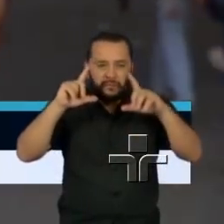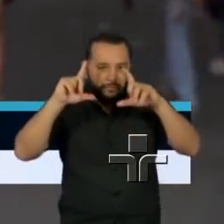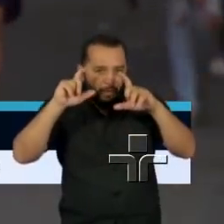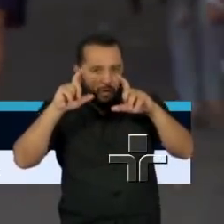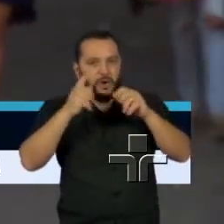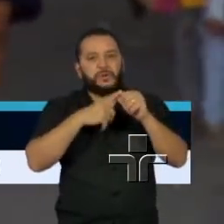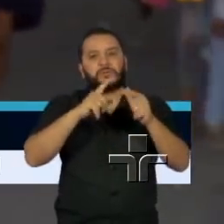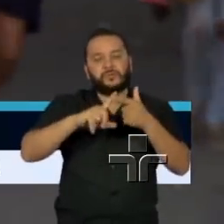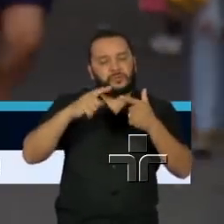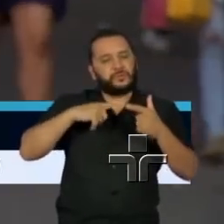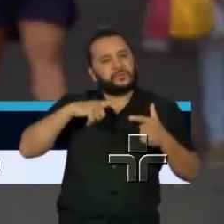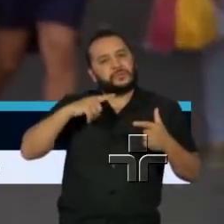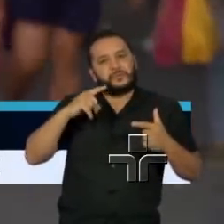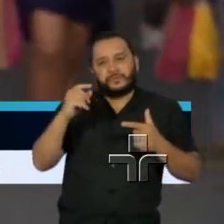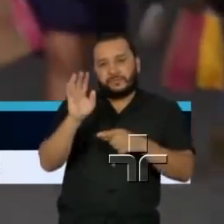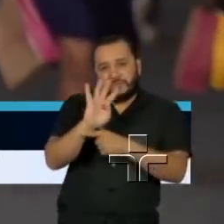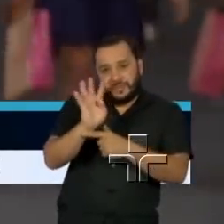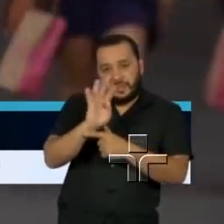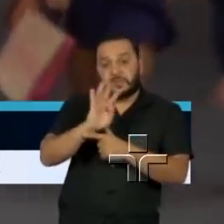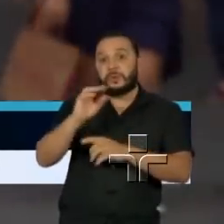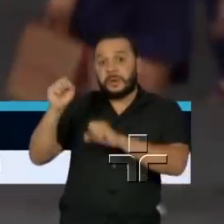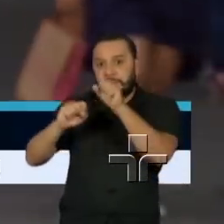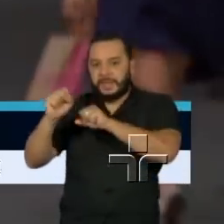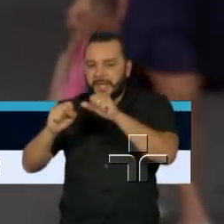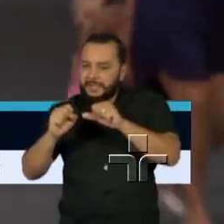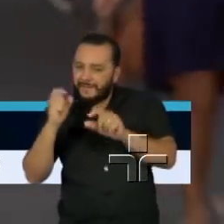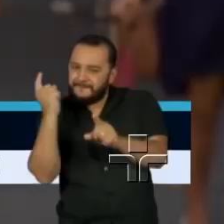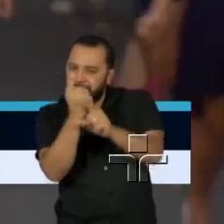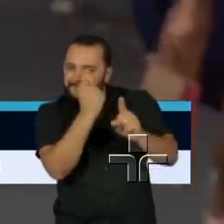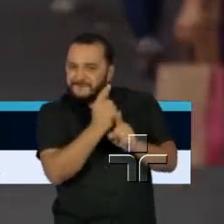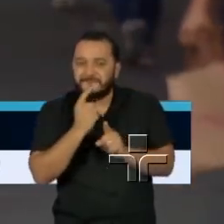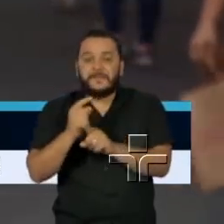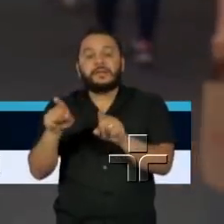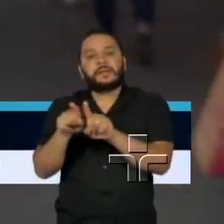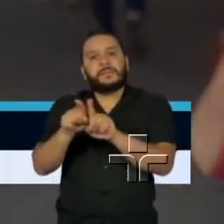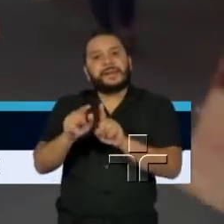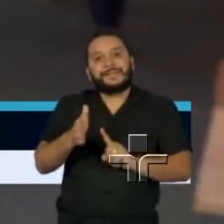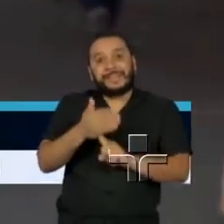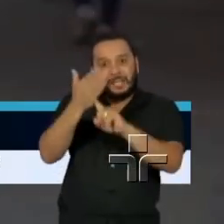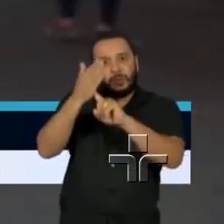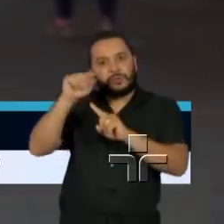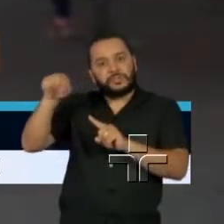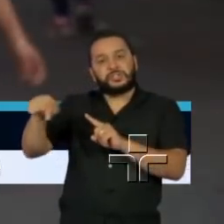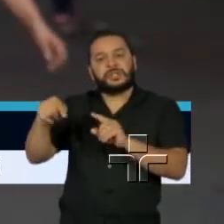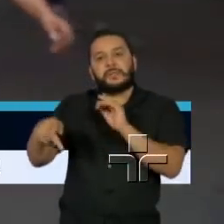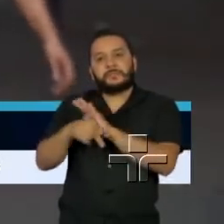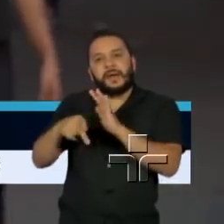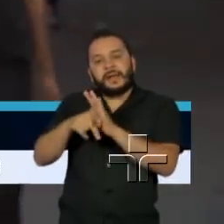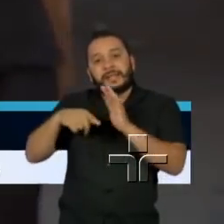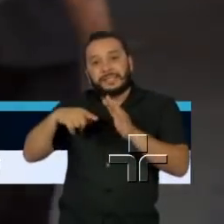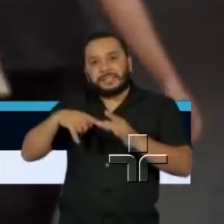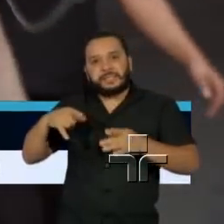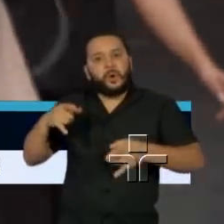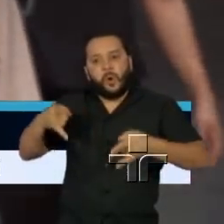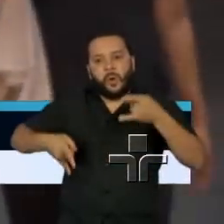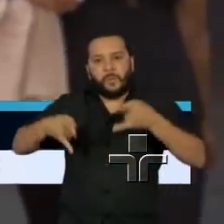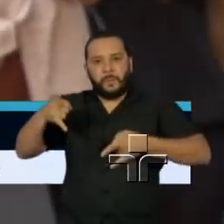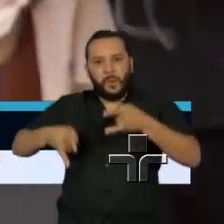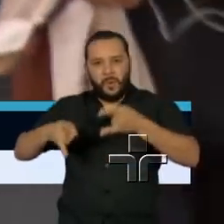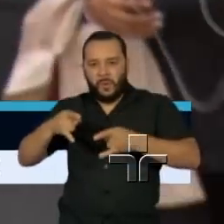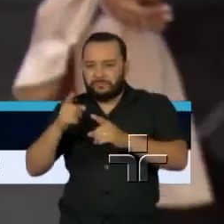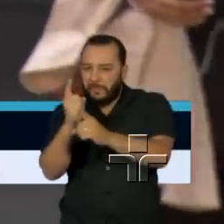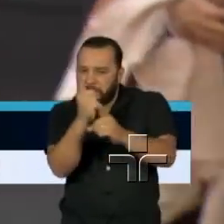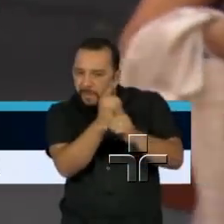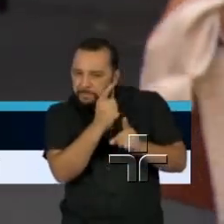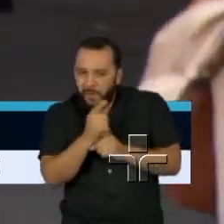feita através de empresas independentes e também de uma tecnologia de aprendizado de máquina. Com a ferramenta, as publicações com fake news